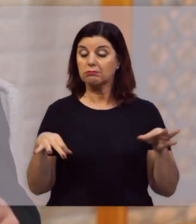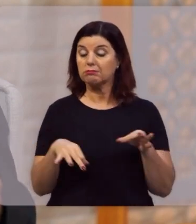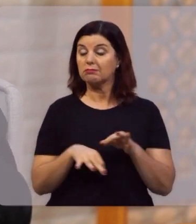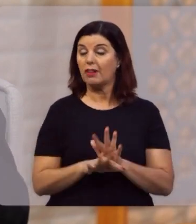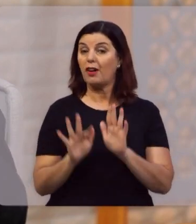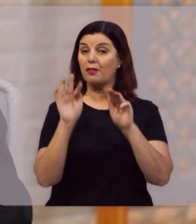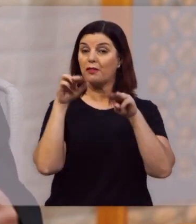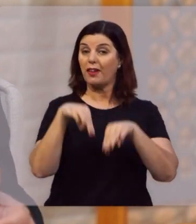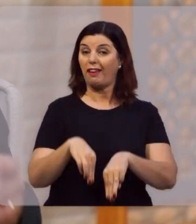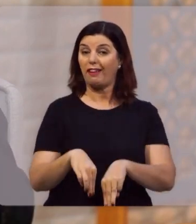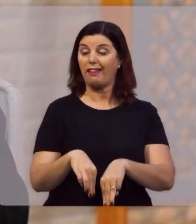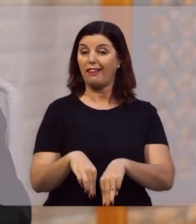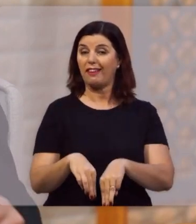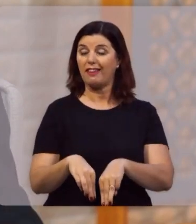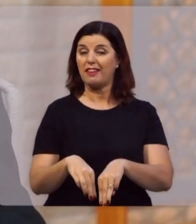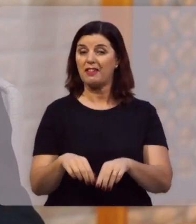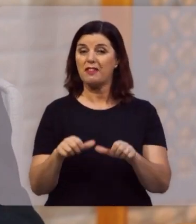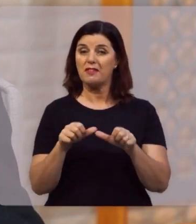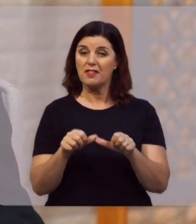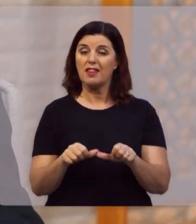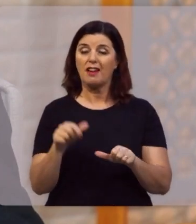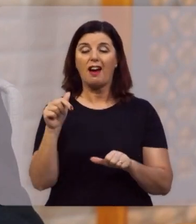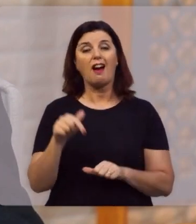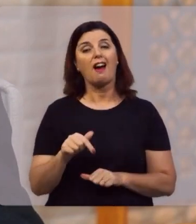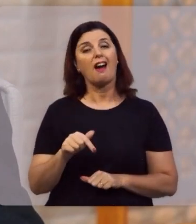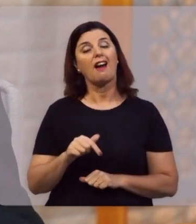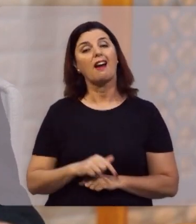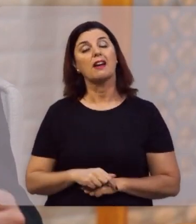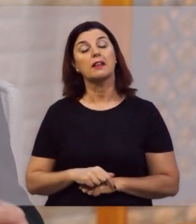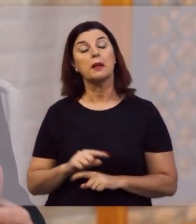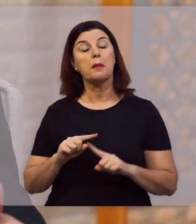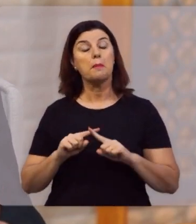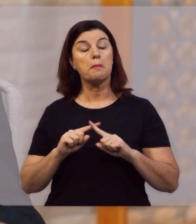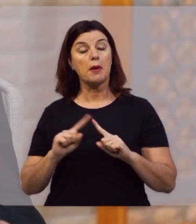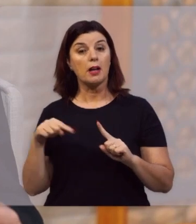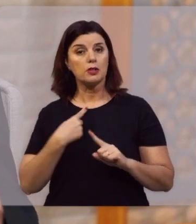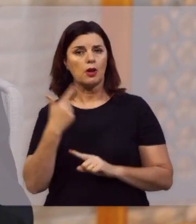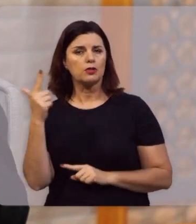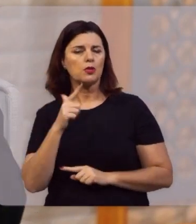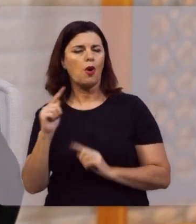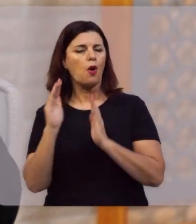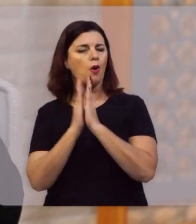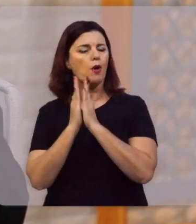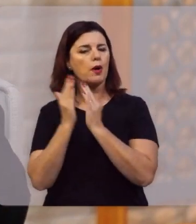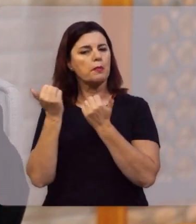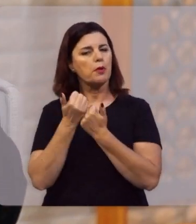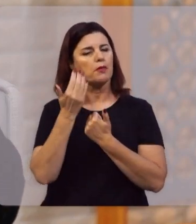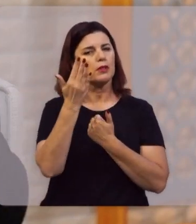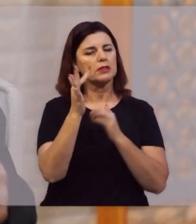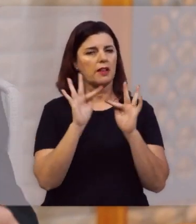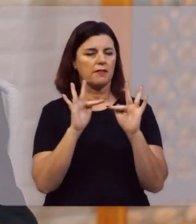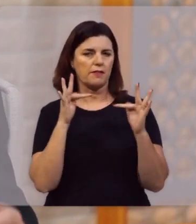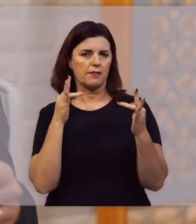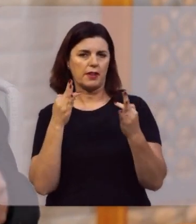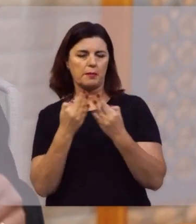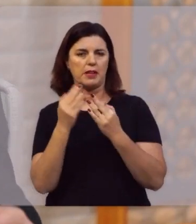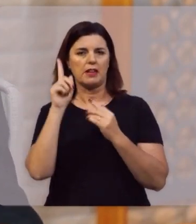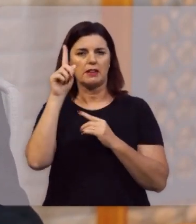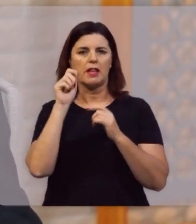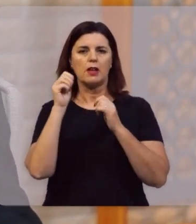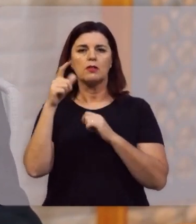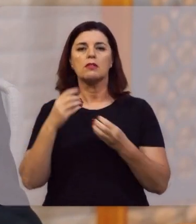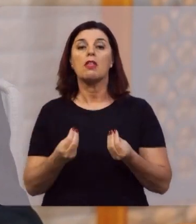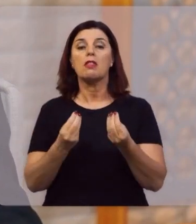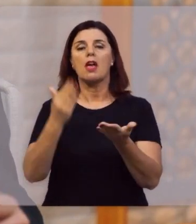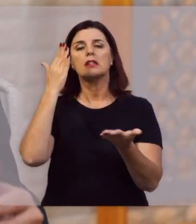vai chegando ao seu final vai ficando por aqui mas nós continuamos em oração por você pela sua família que Deus